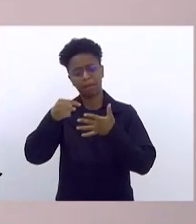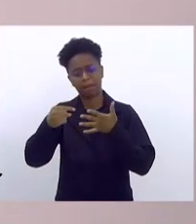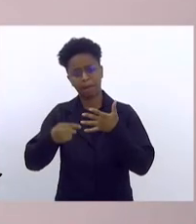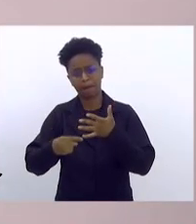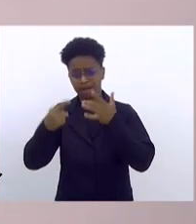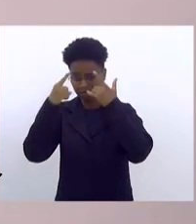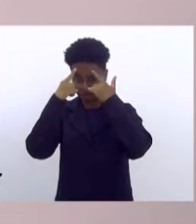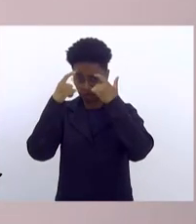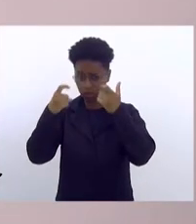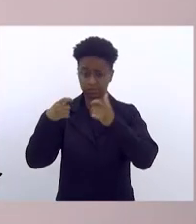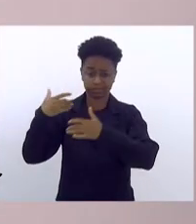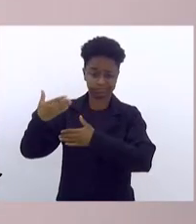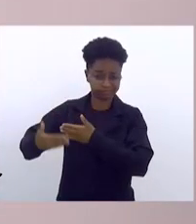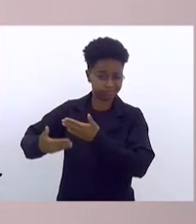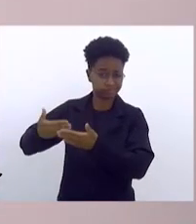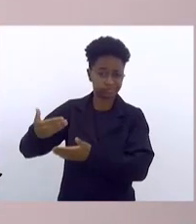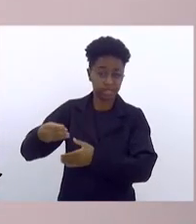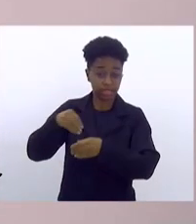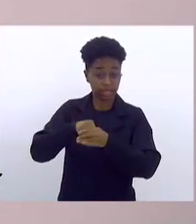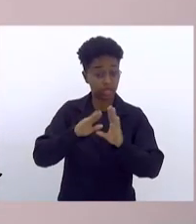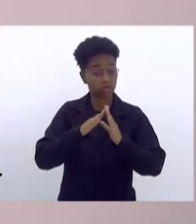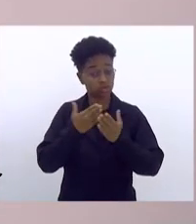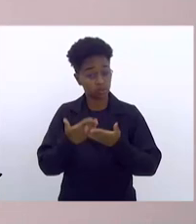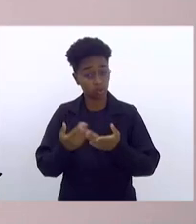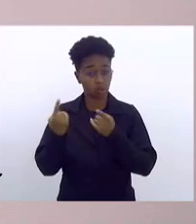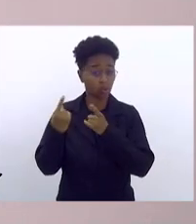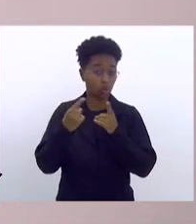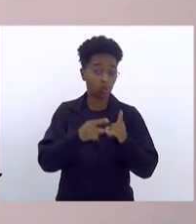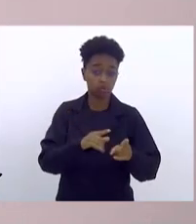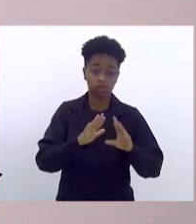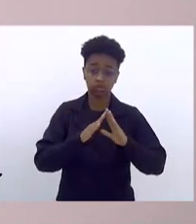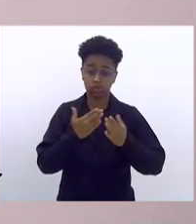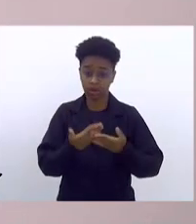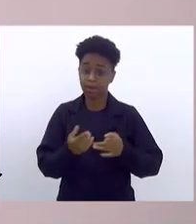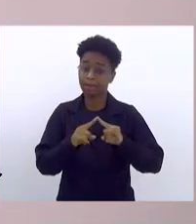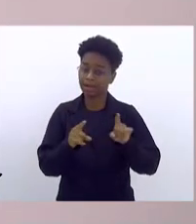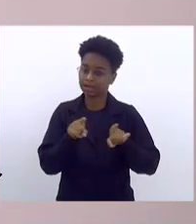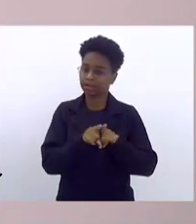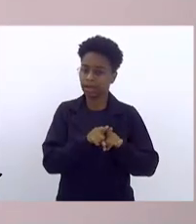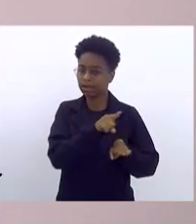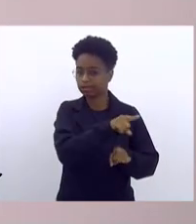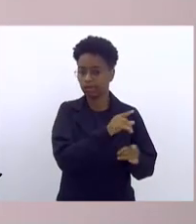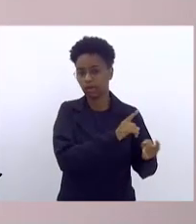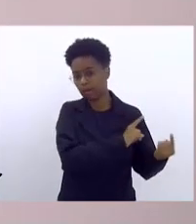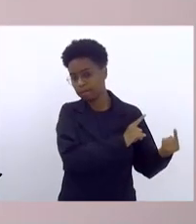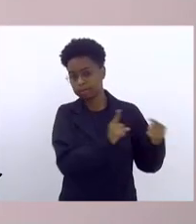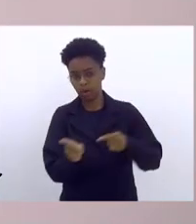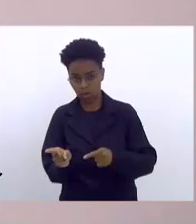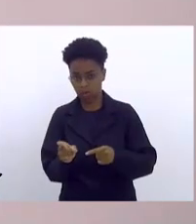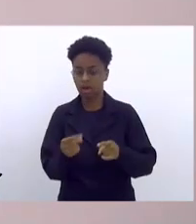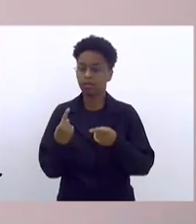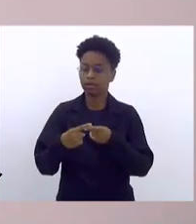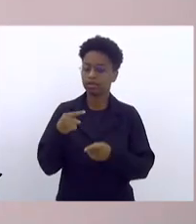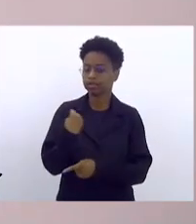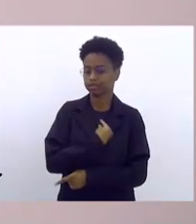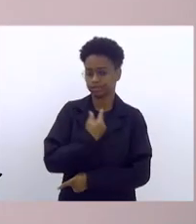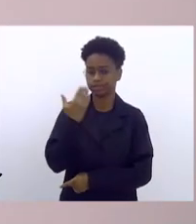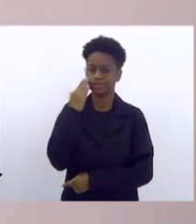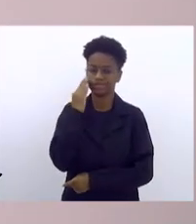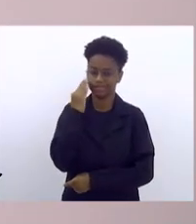perpetradas na escola contra a escola mas também através dela a gente sabe que a escola